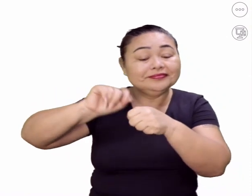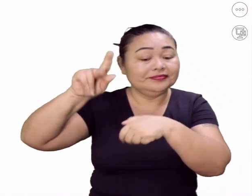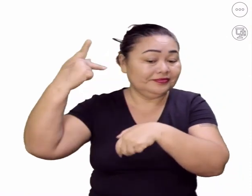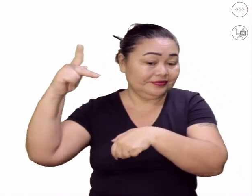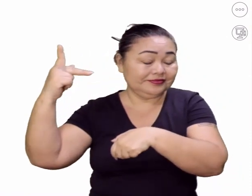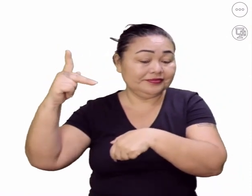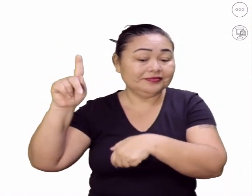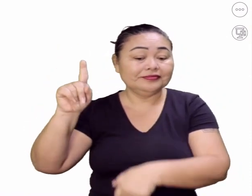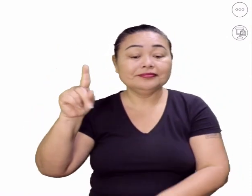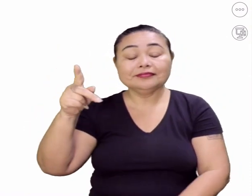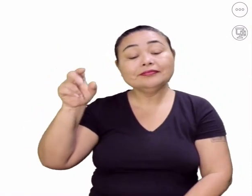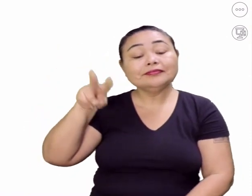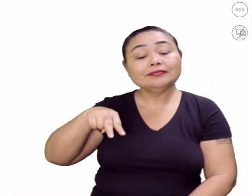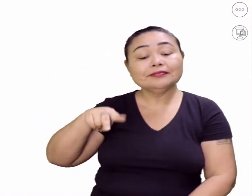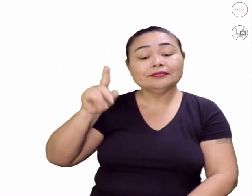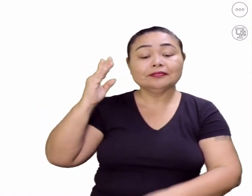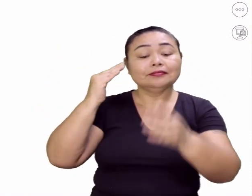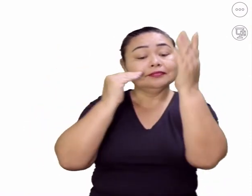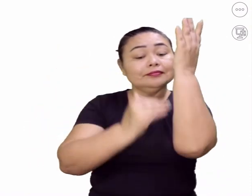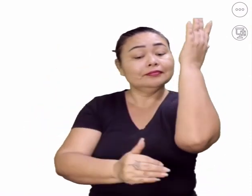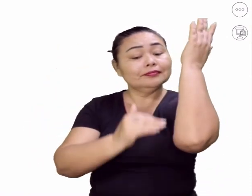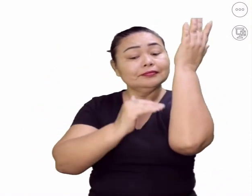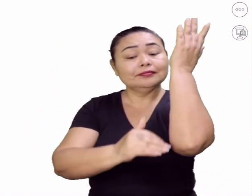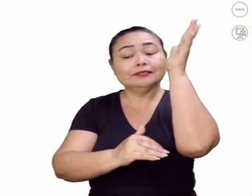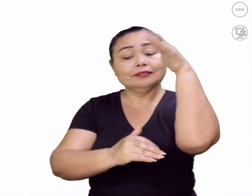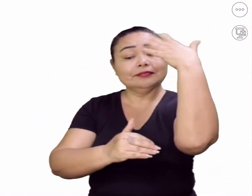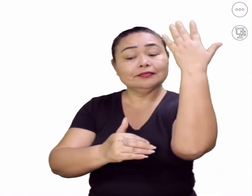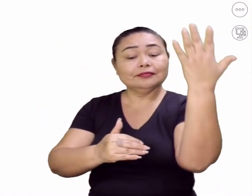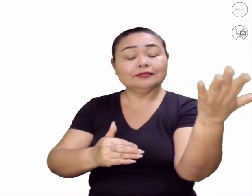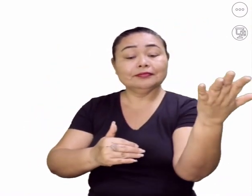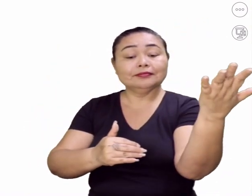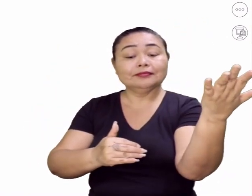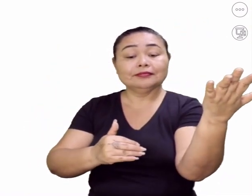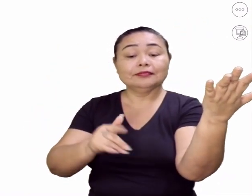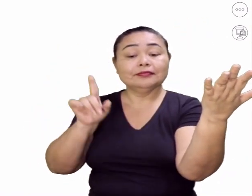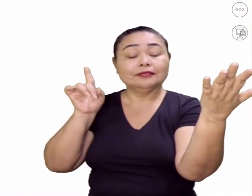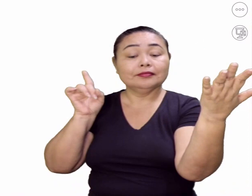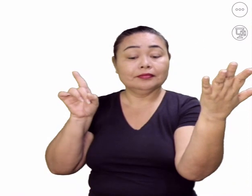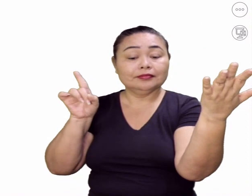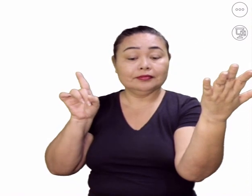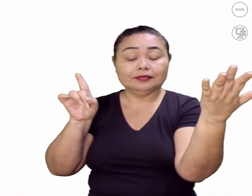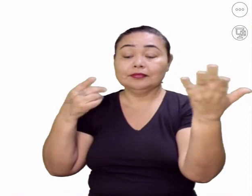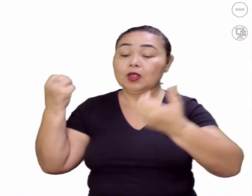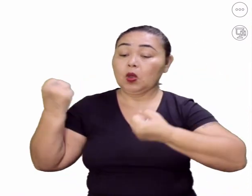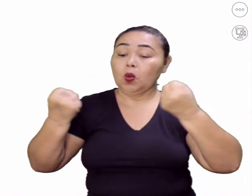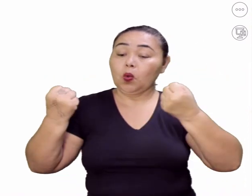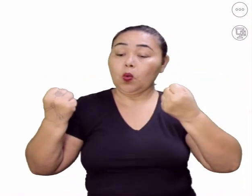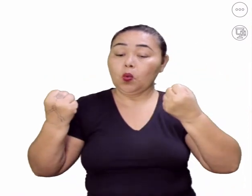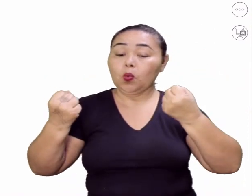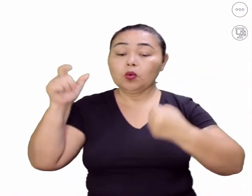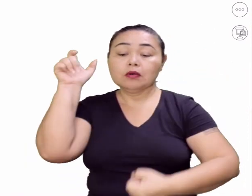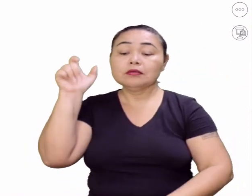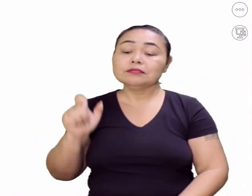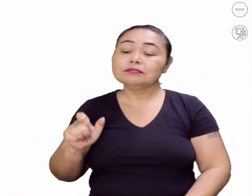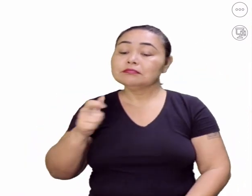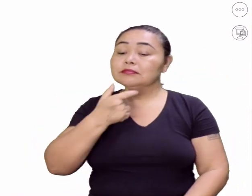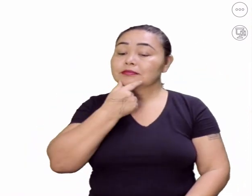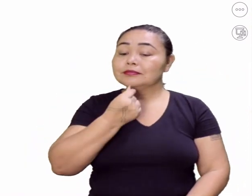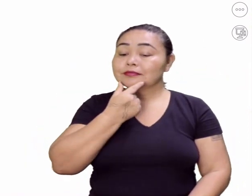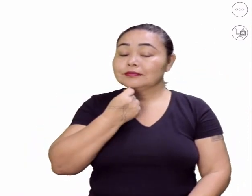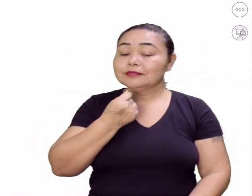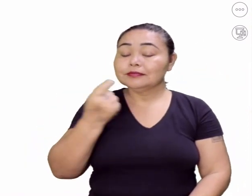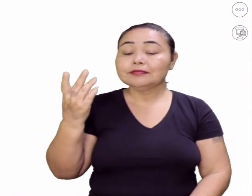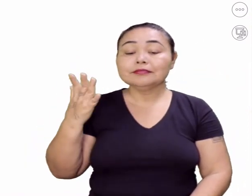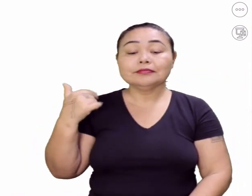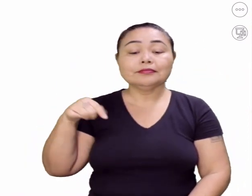ele tá ali derrubando a árvore, não é isso? Exatamente. E aí, no carrão tem uma pessoa, que